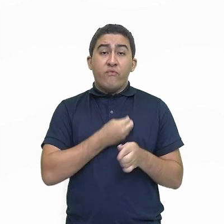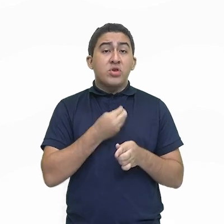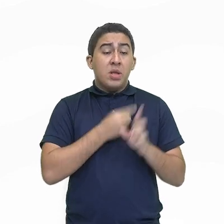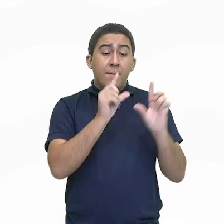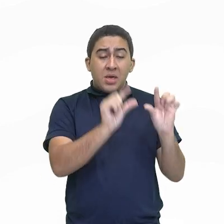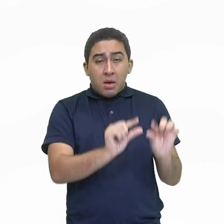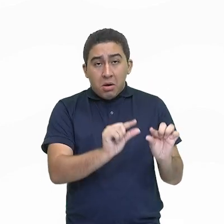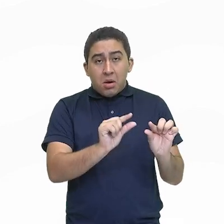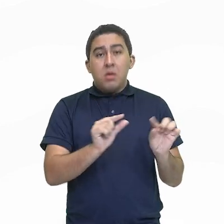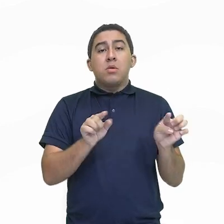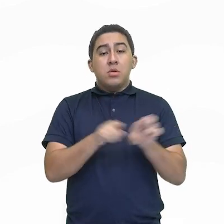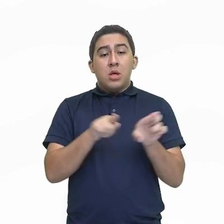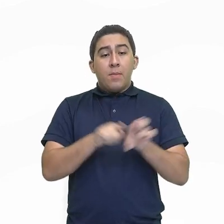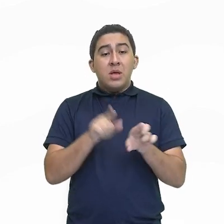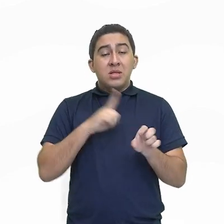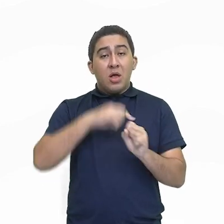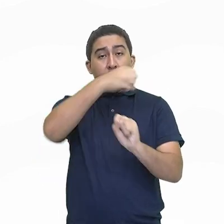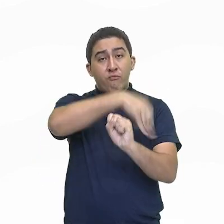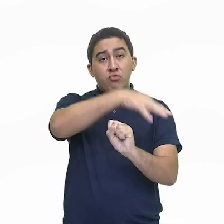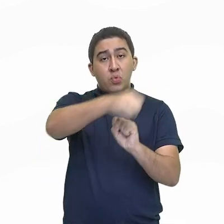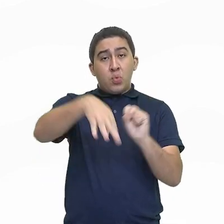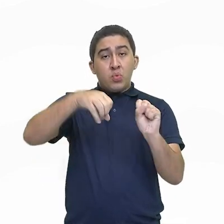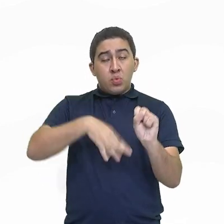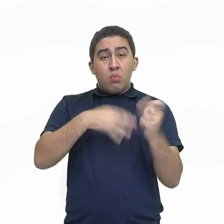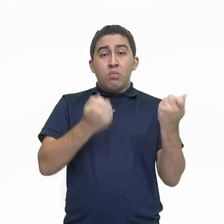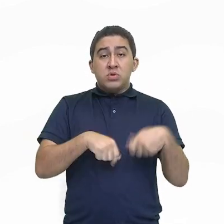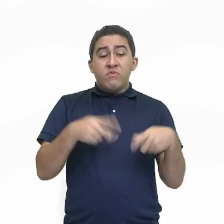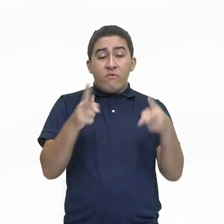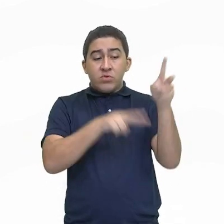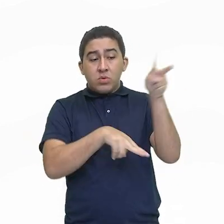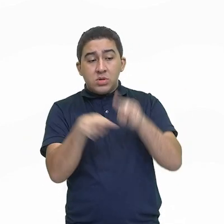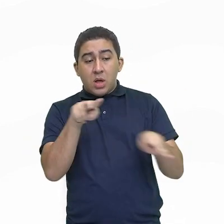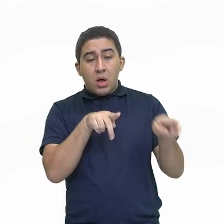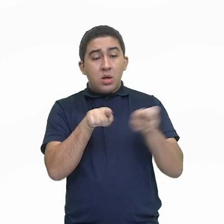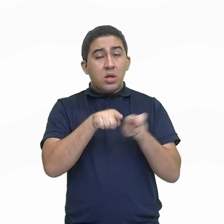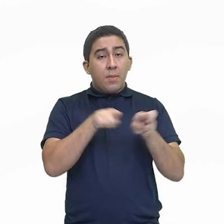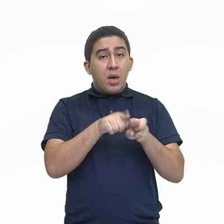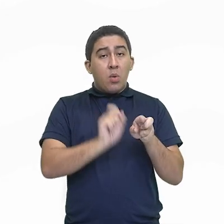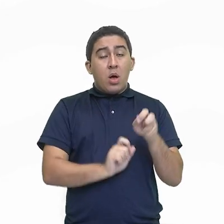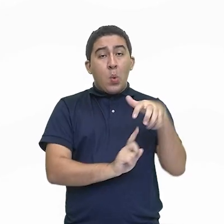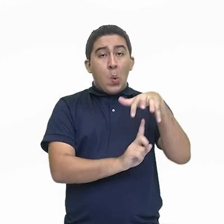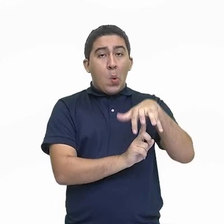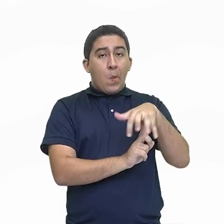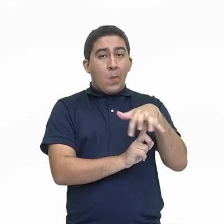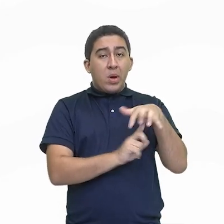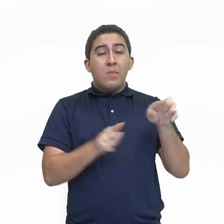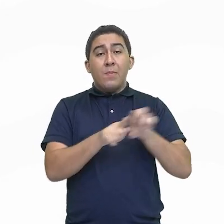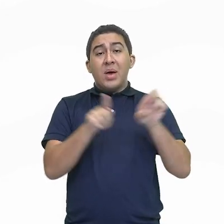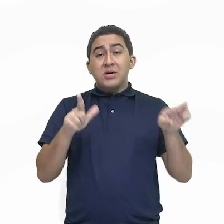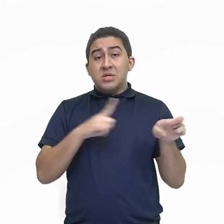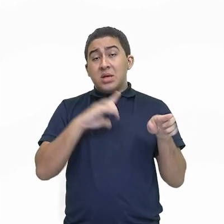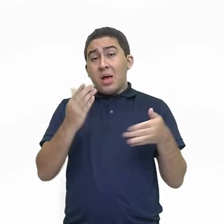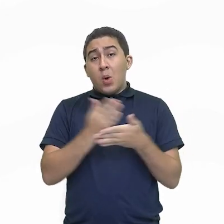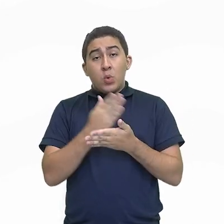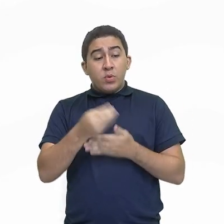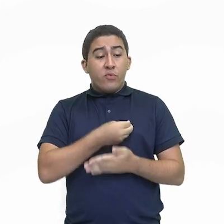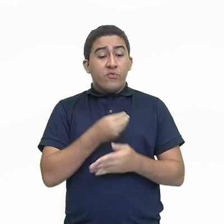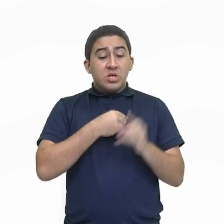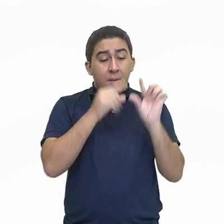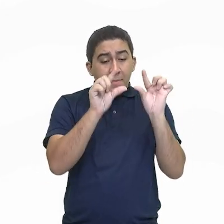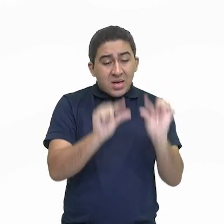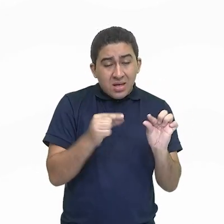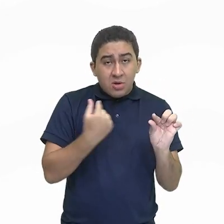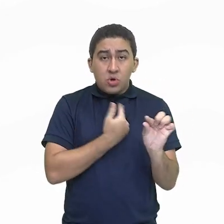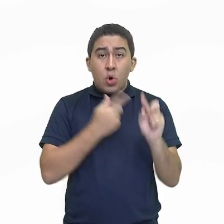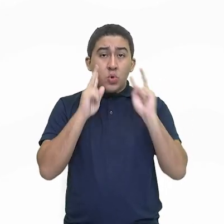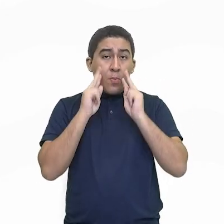micro-organismos. Aí nós temos os fungos, que ainda são possíveis de ver, né, os cogumelos, mas tem micro-organismos que não são possíveis